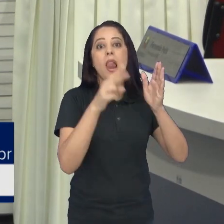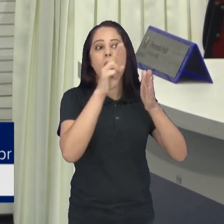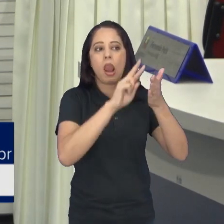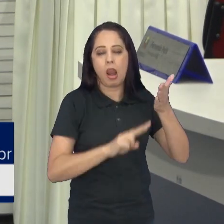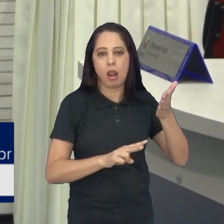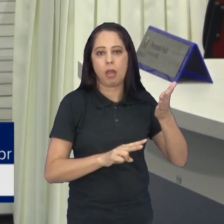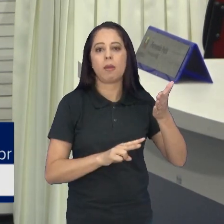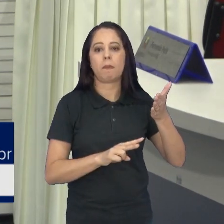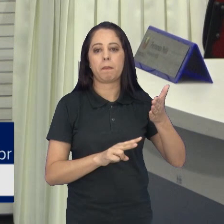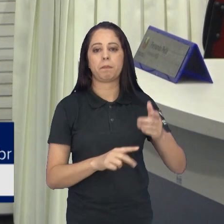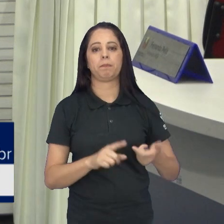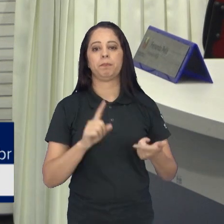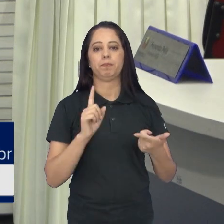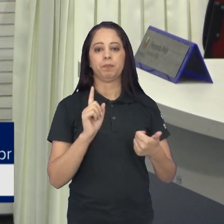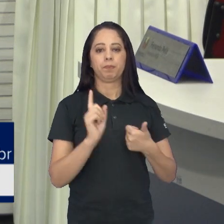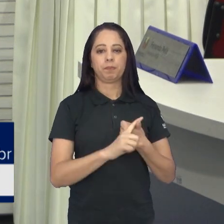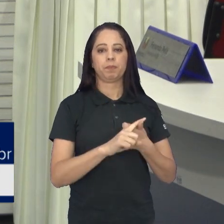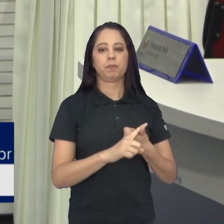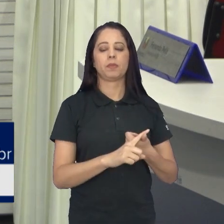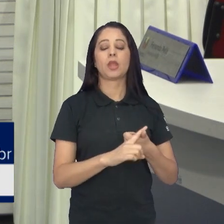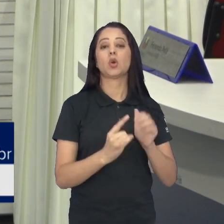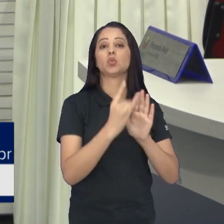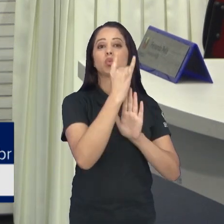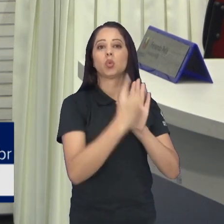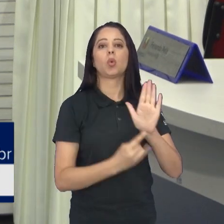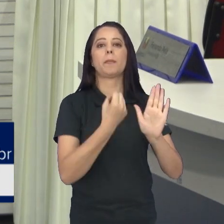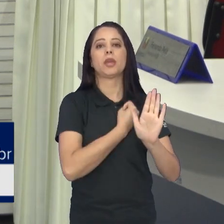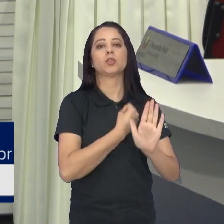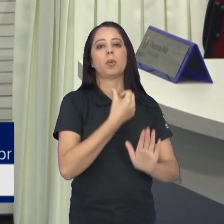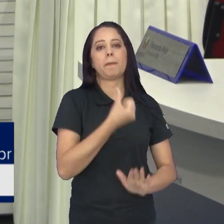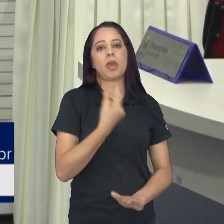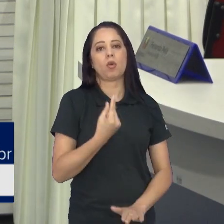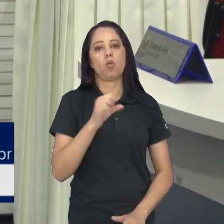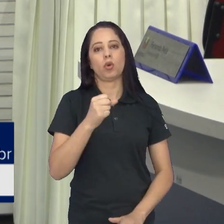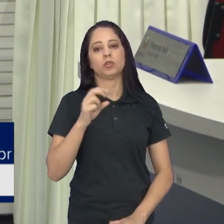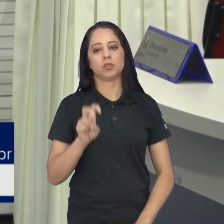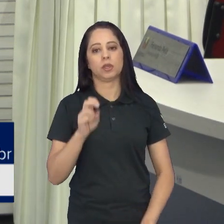dos processos. Processo número